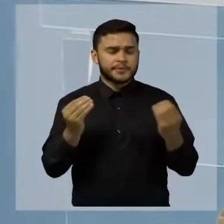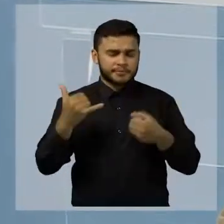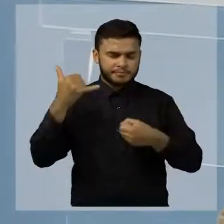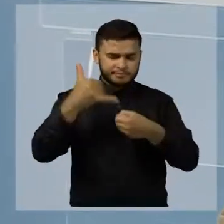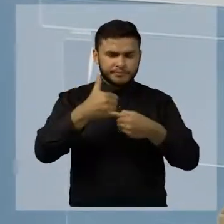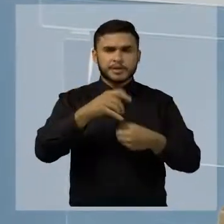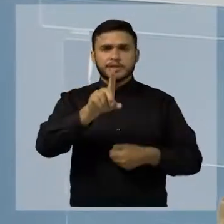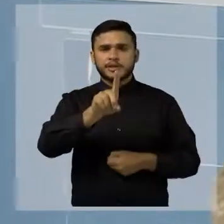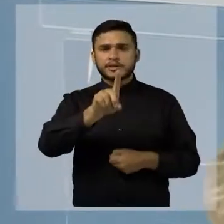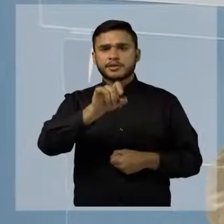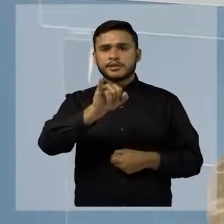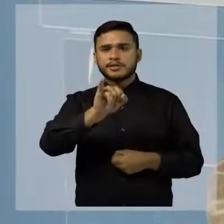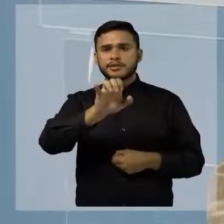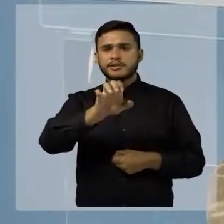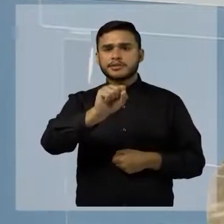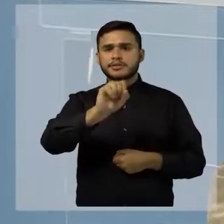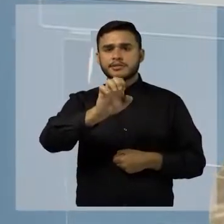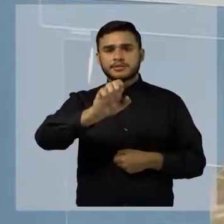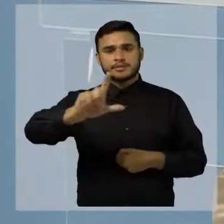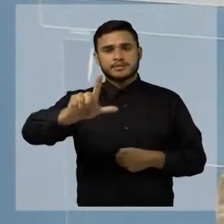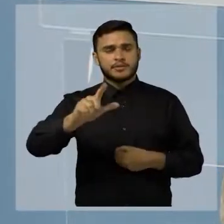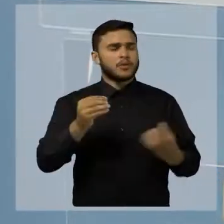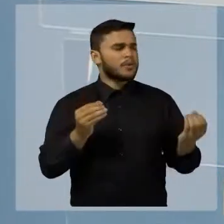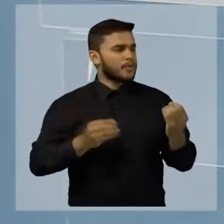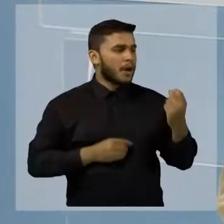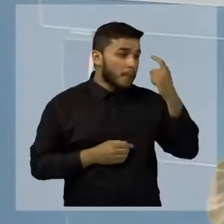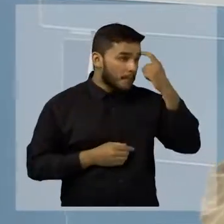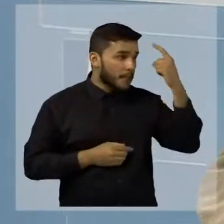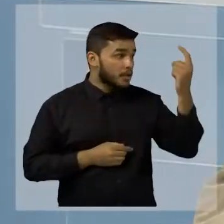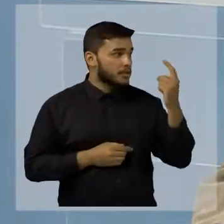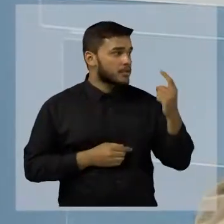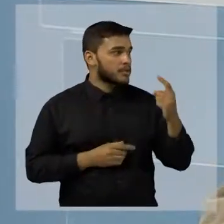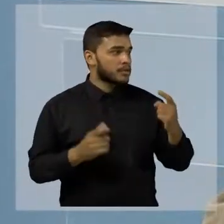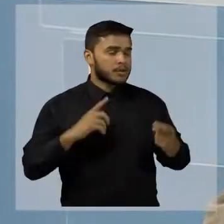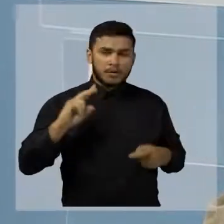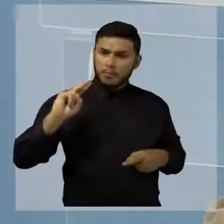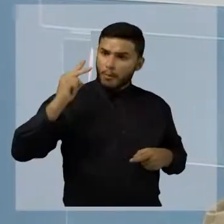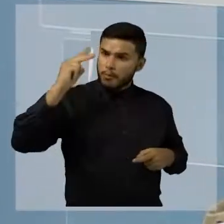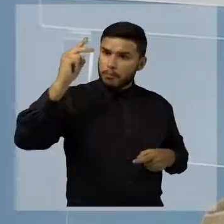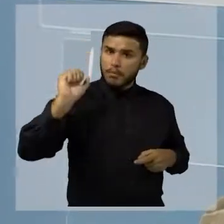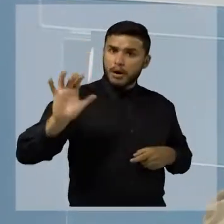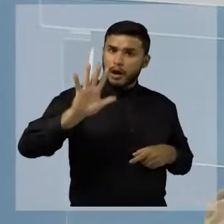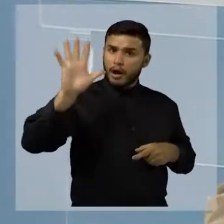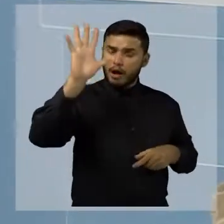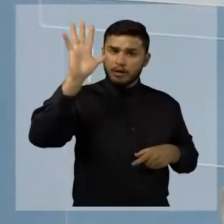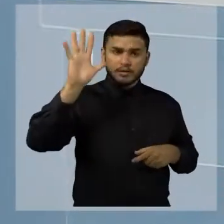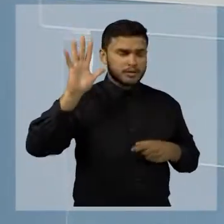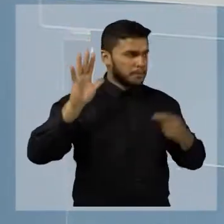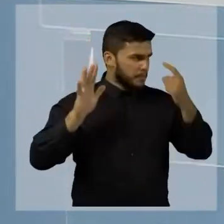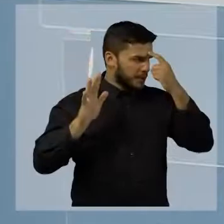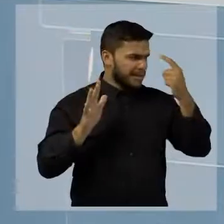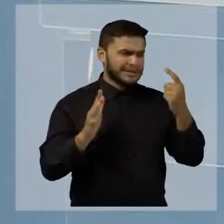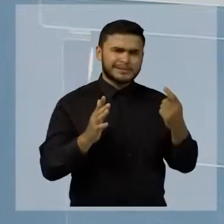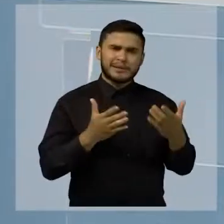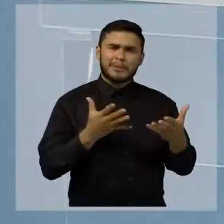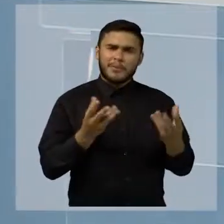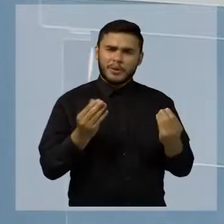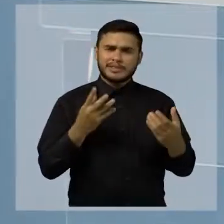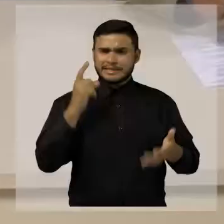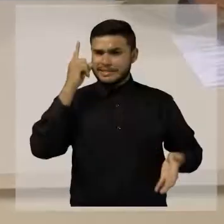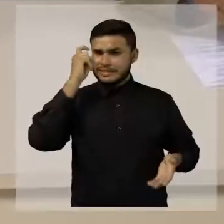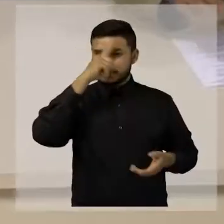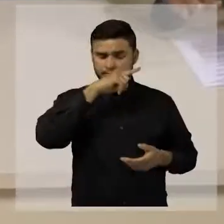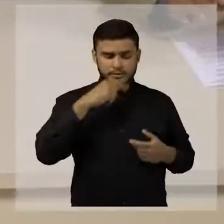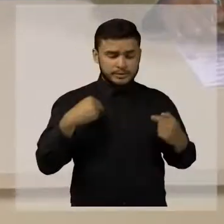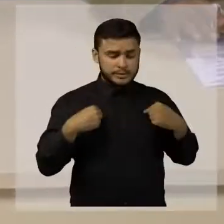uma intervenção, né, e impediu a alta, né, entre tantas outras que teve, mas